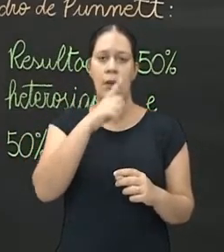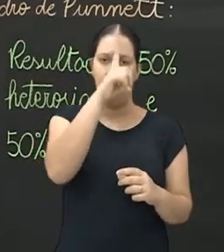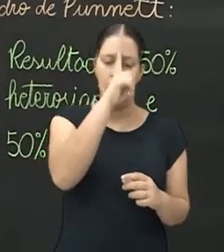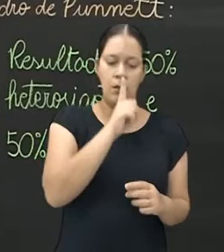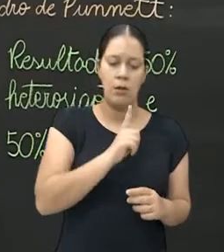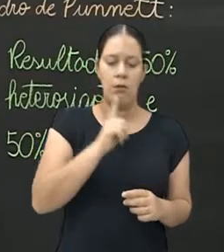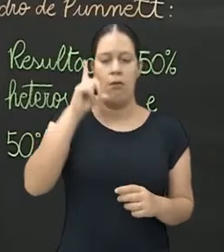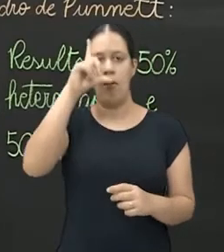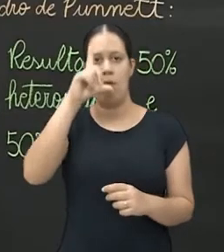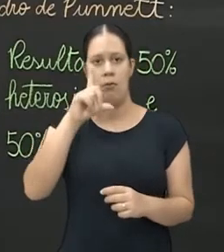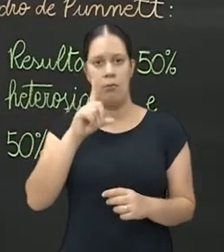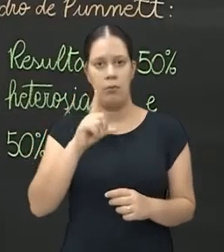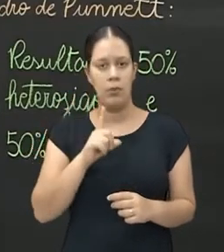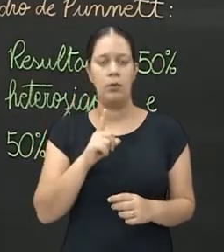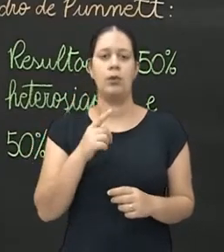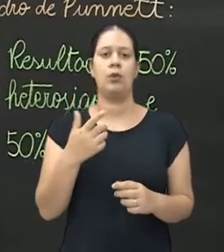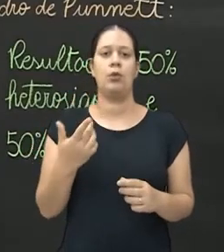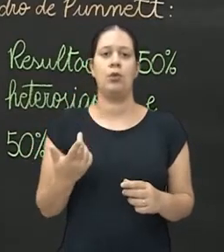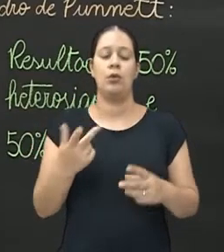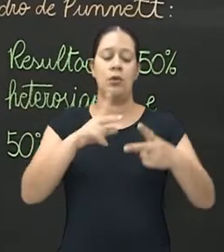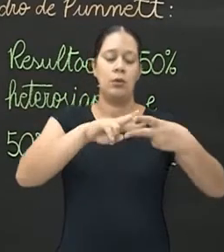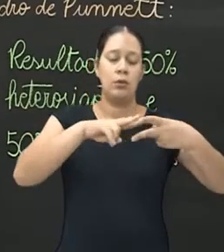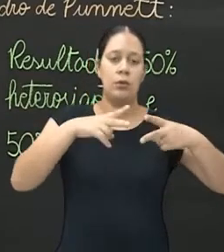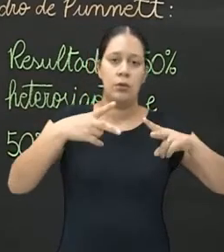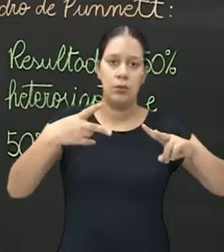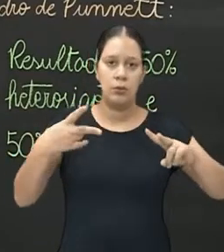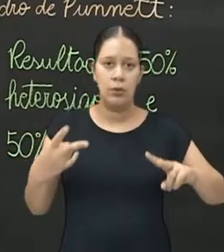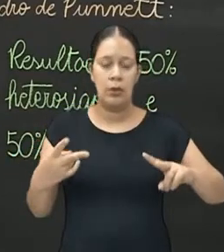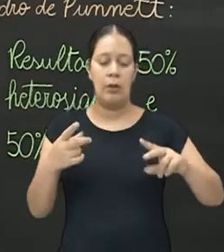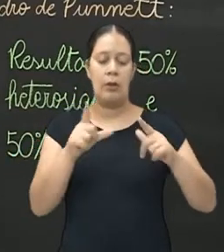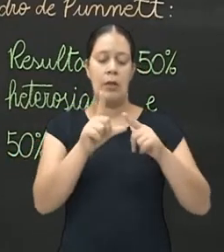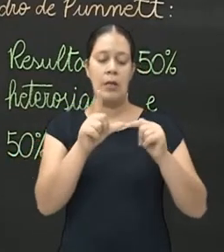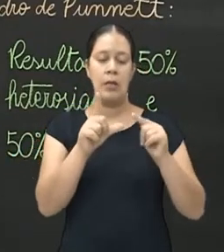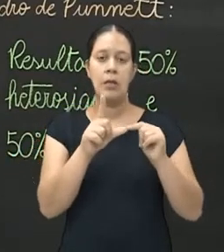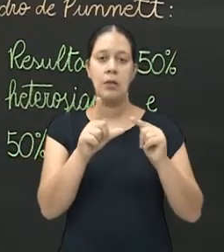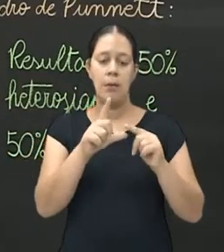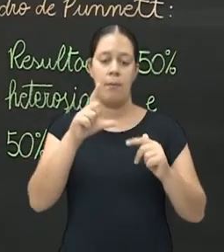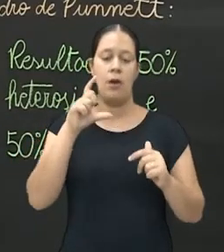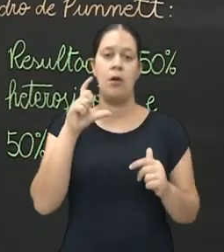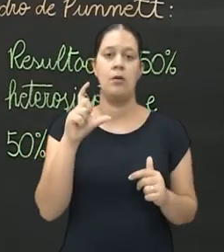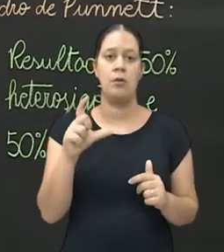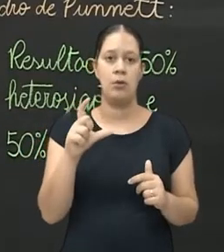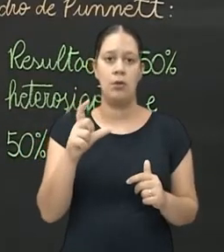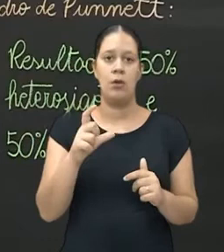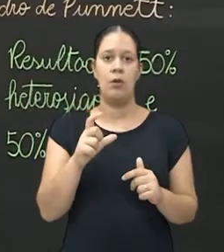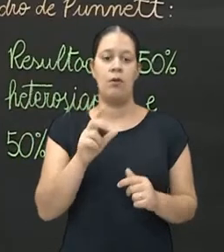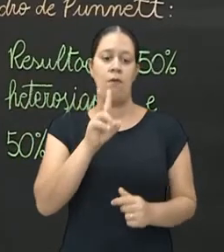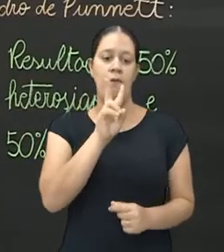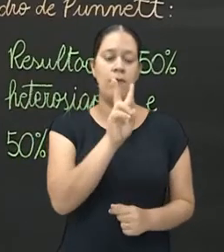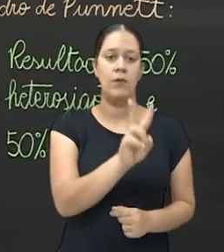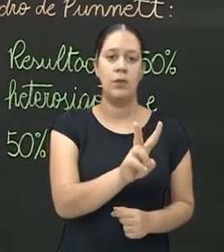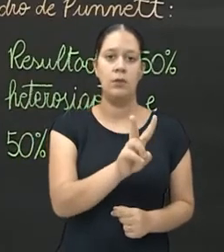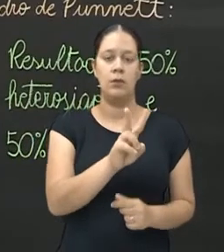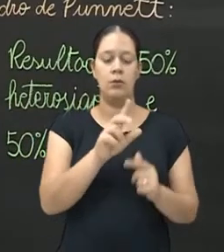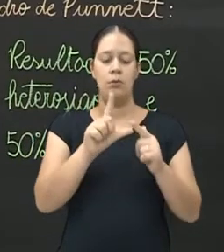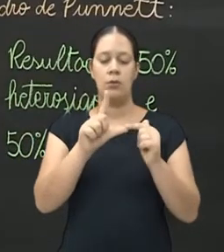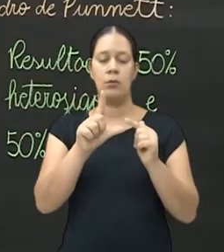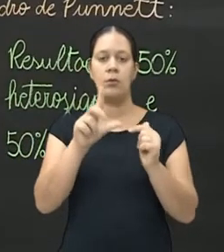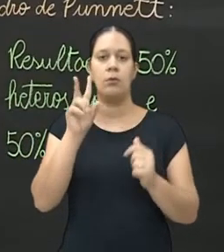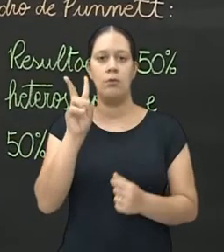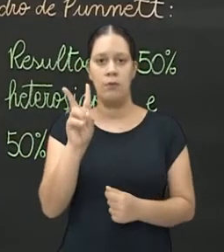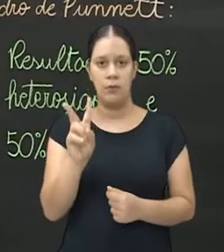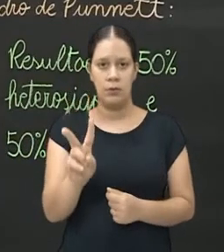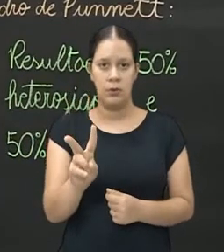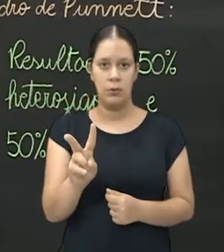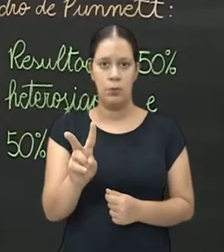amarelo, eles têm um gene dominante representado por uma letra maiúscula. Então, está aqui um Vzão com um Vzão,